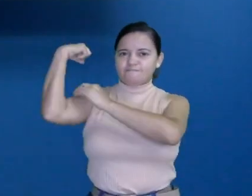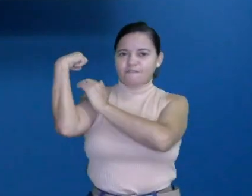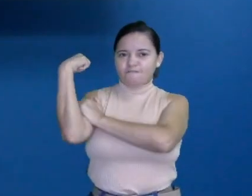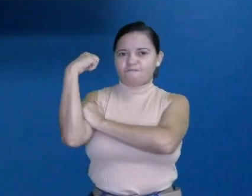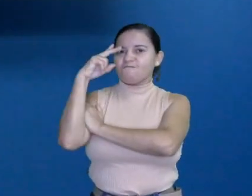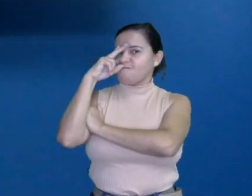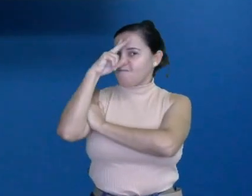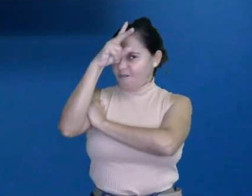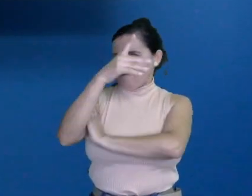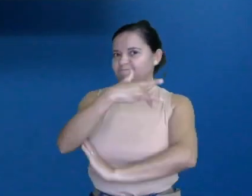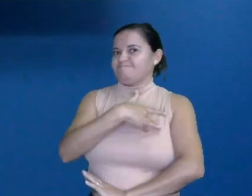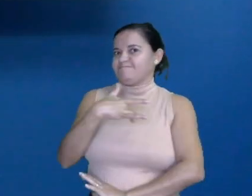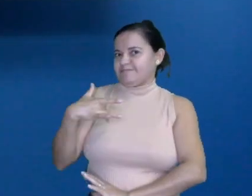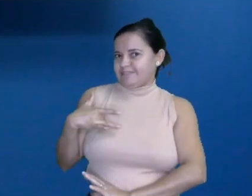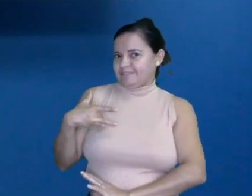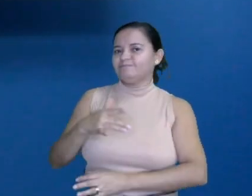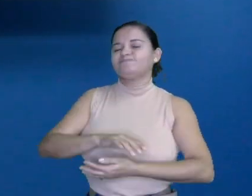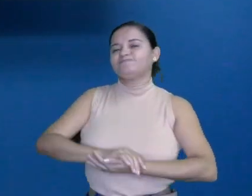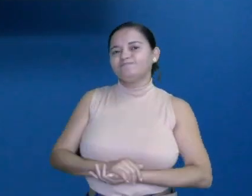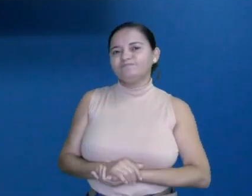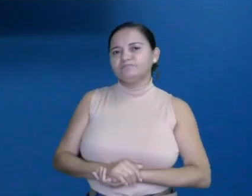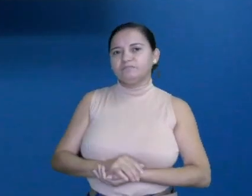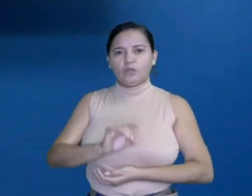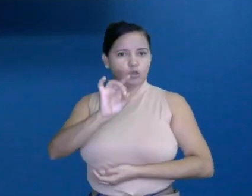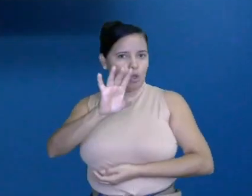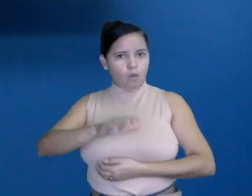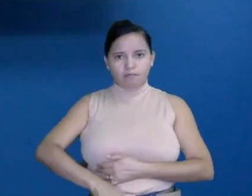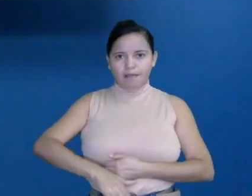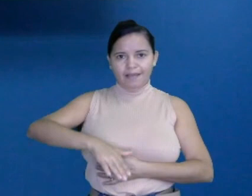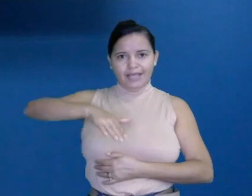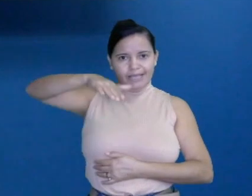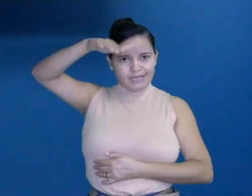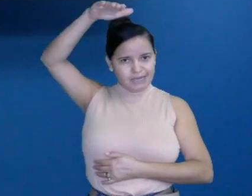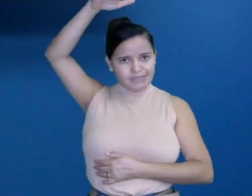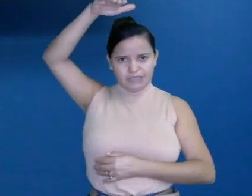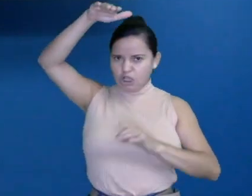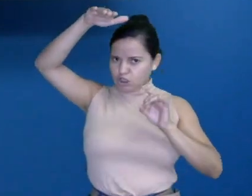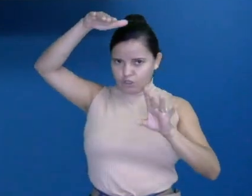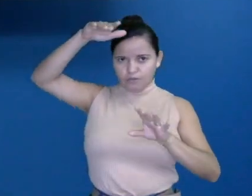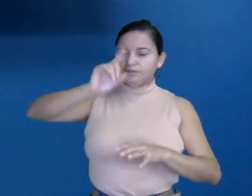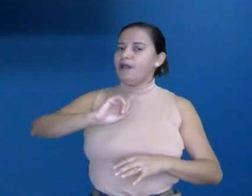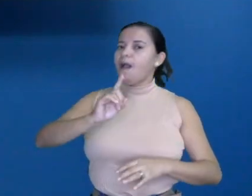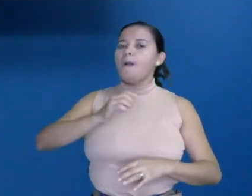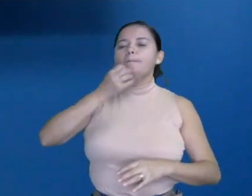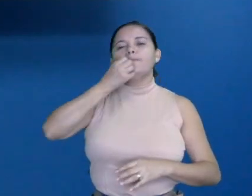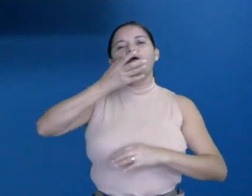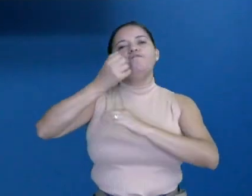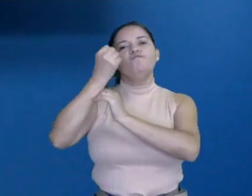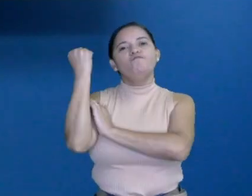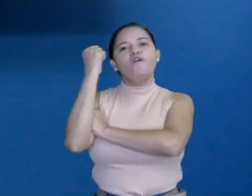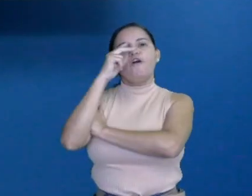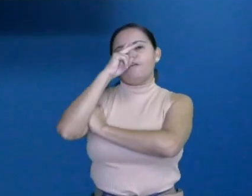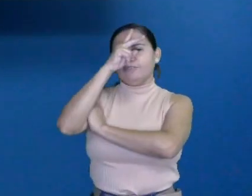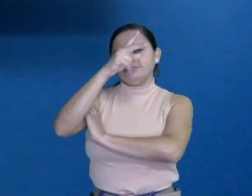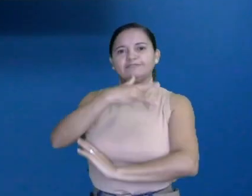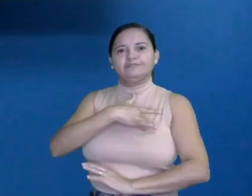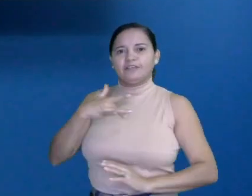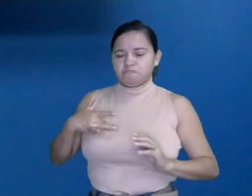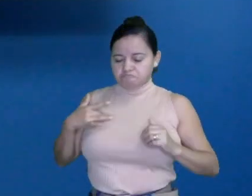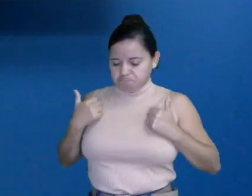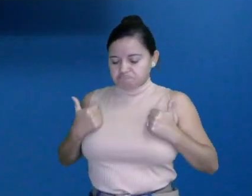e saudável. Não adianta apenas crescer, tem que ser forte e ter boa saúde física,